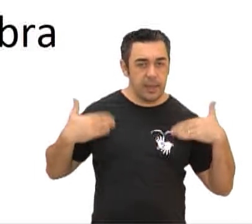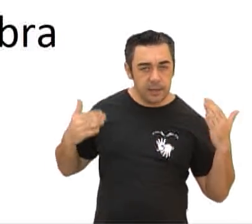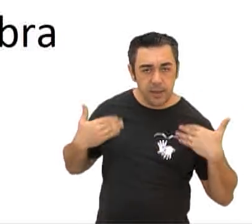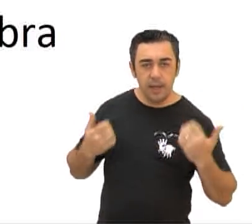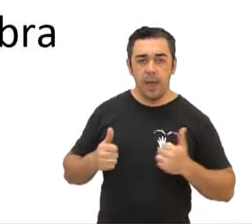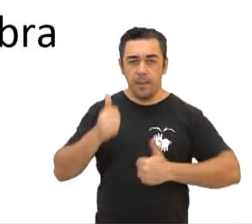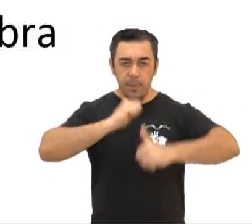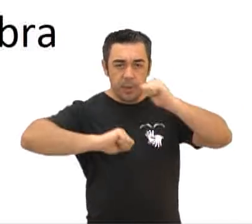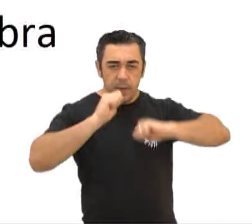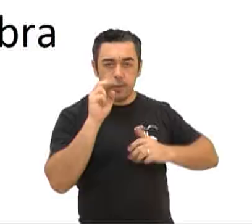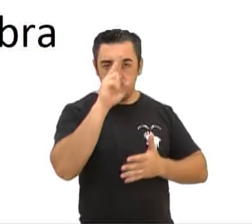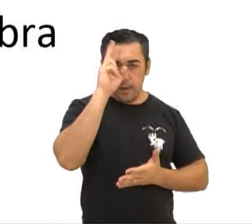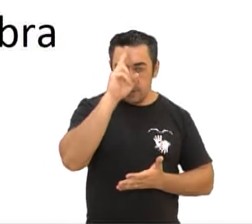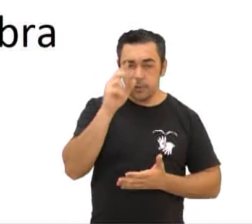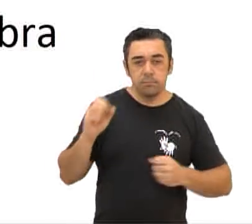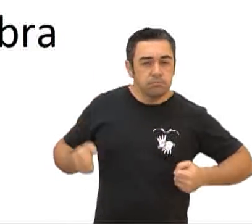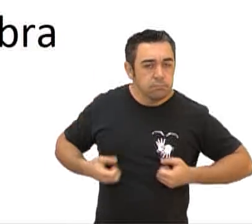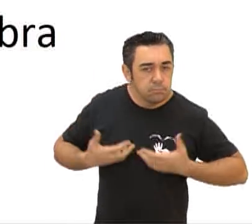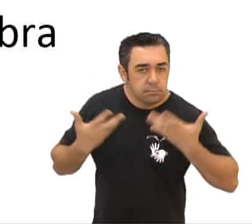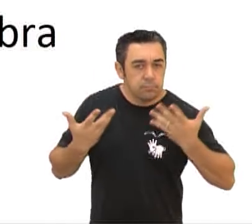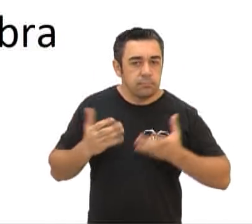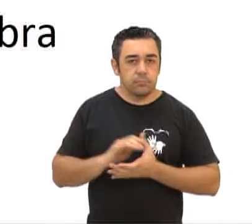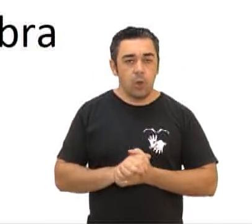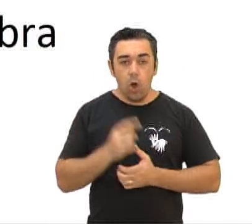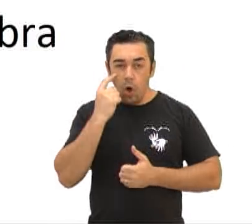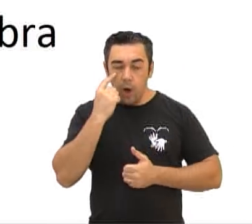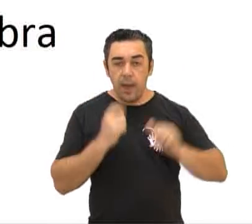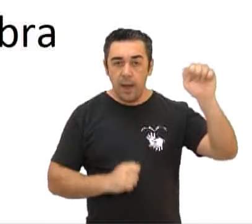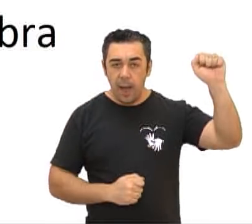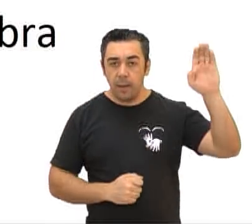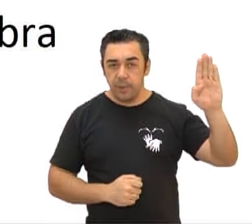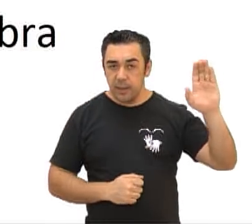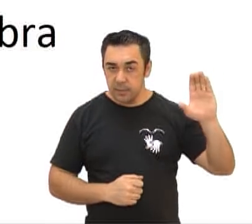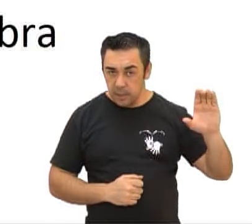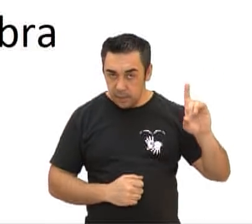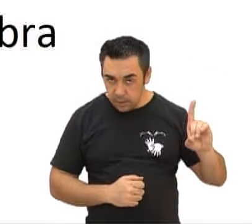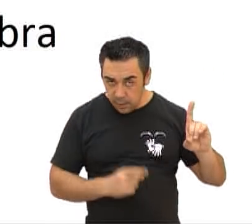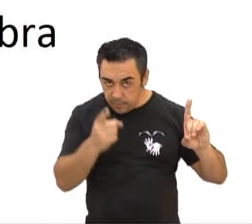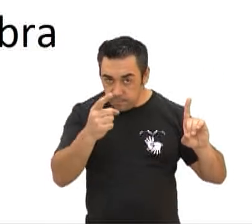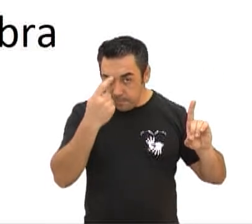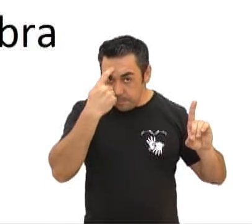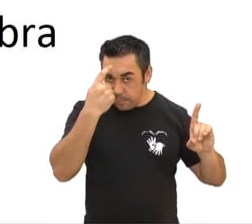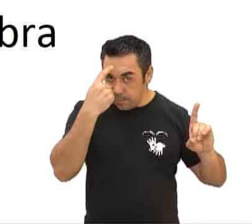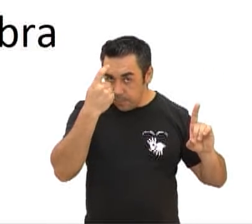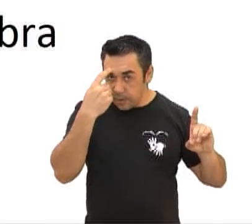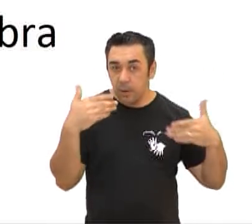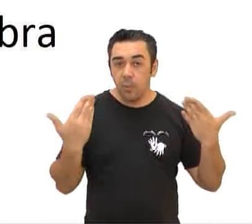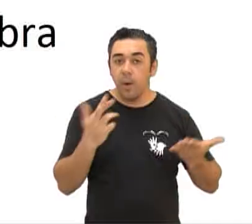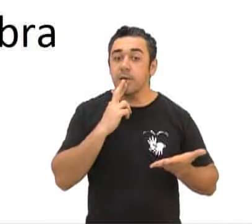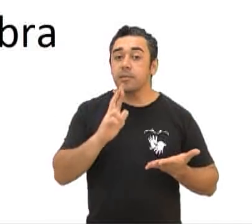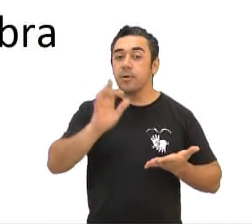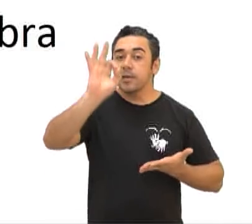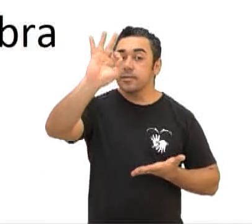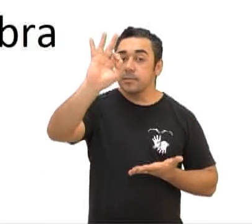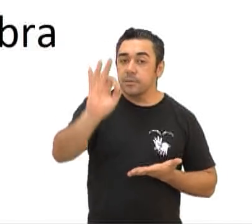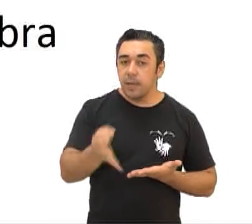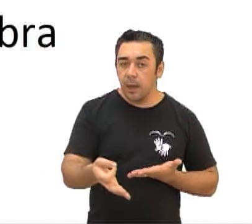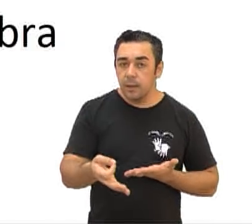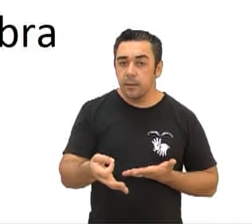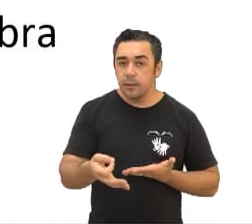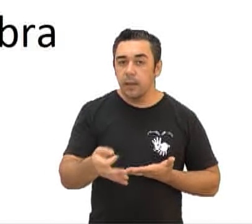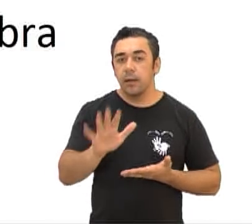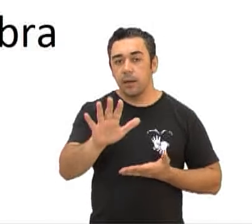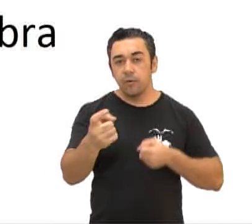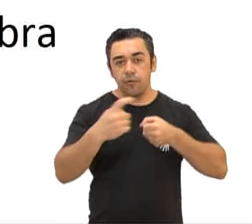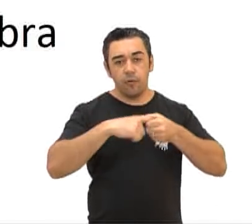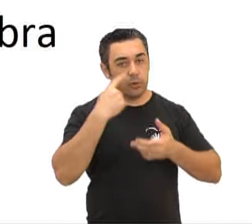a embriaguez e a exuberância. Dê uma olhada nas alternativas, dê uma pensada aí, né, qual seria a alternativa mais correta, tá? E daqui a